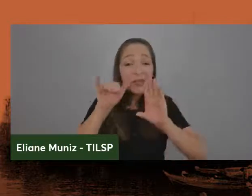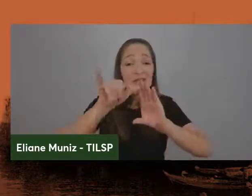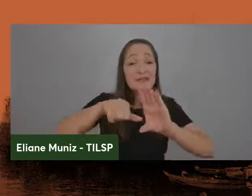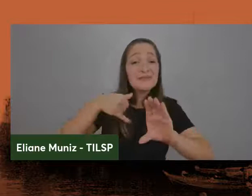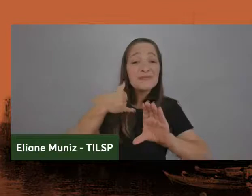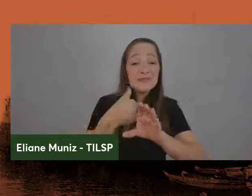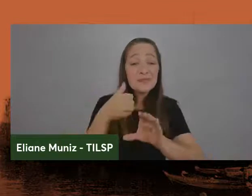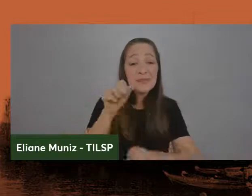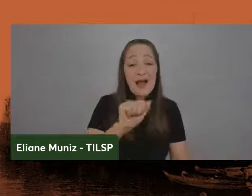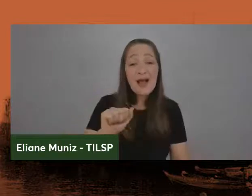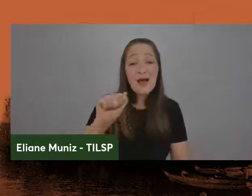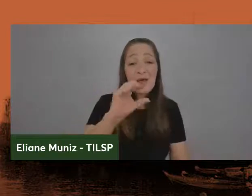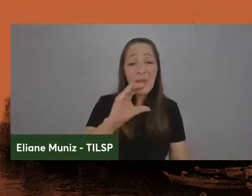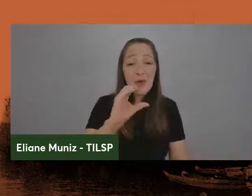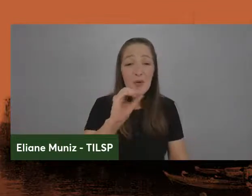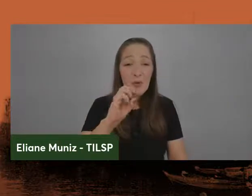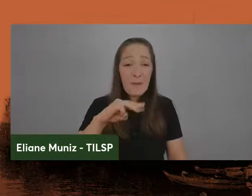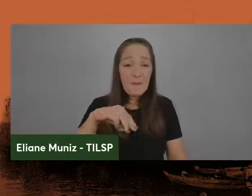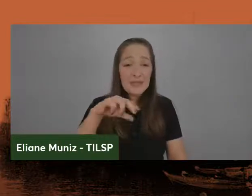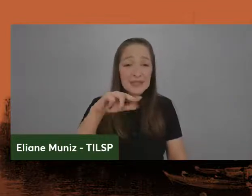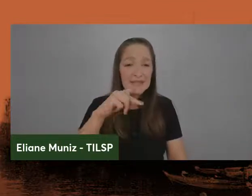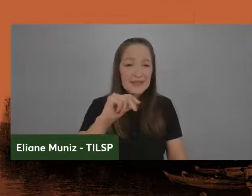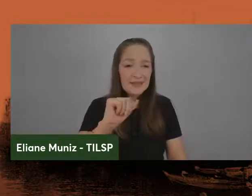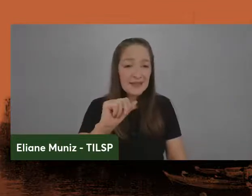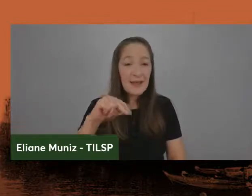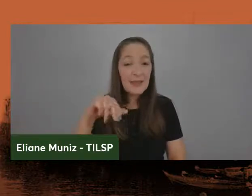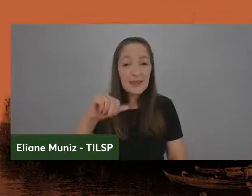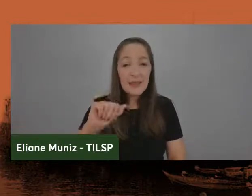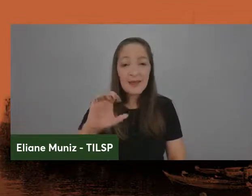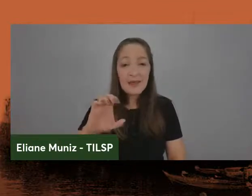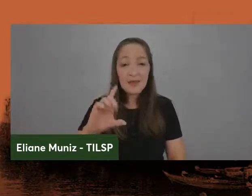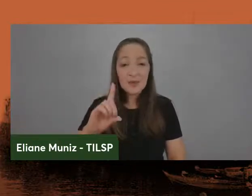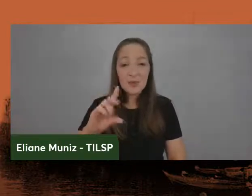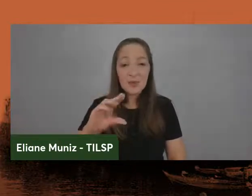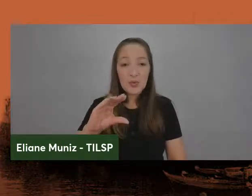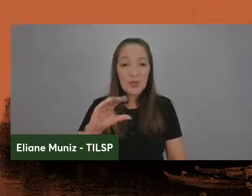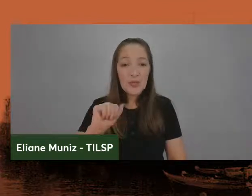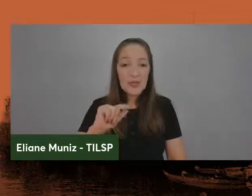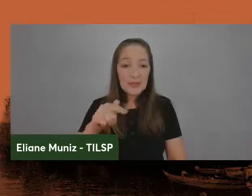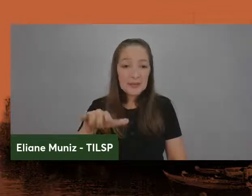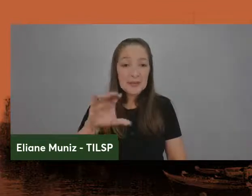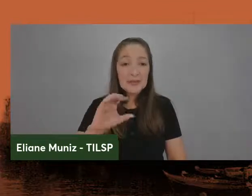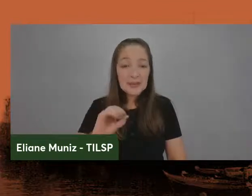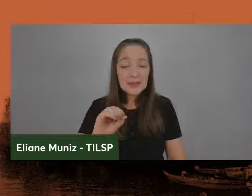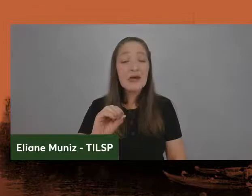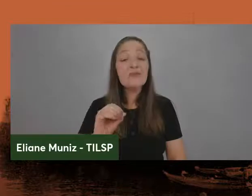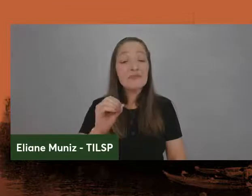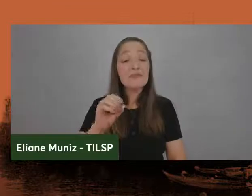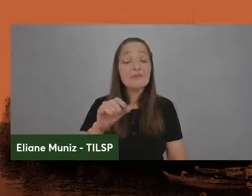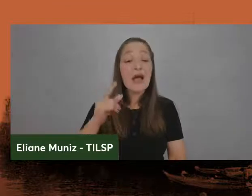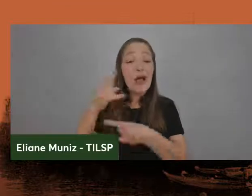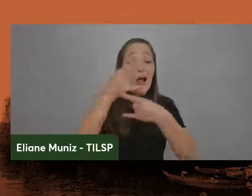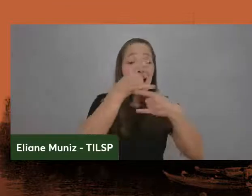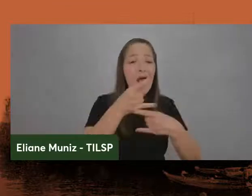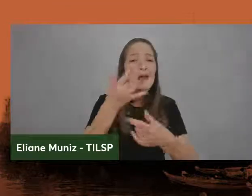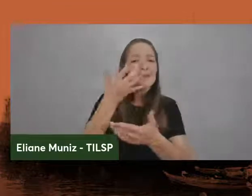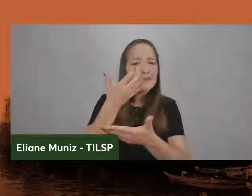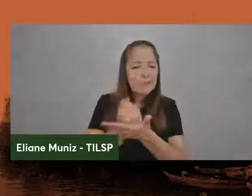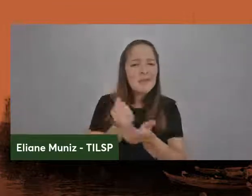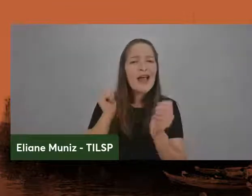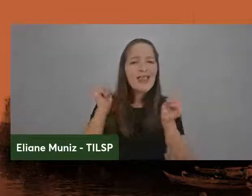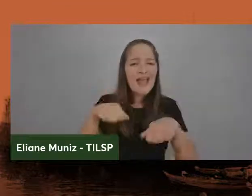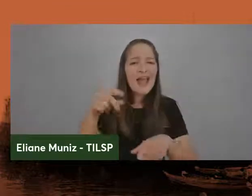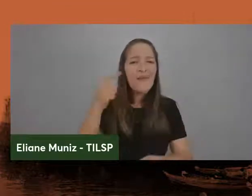@ Companhia na Educação. Essa live está gravada, vocês vão poder ver quantas vezes quiserem, quando quiserem. Então, a